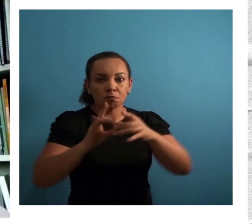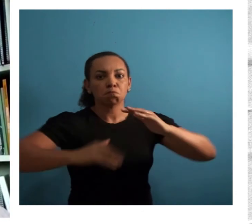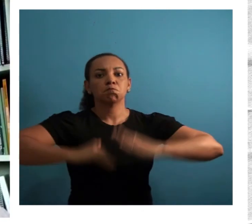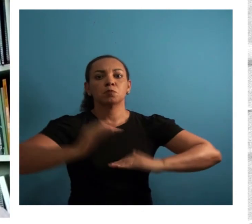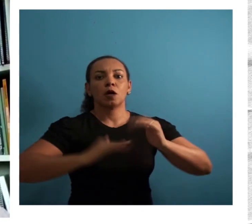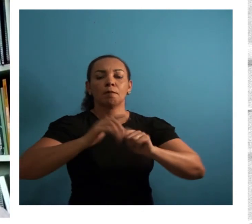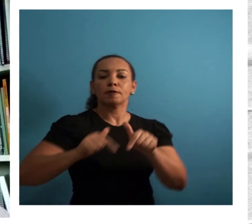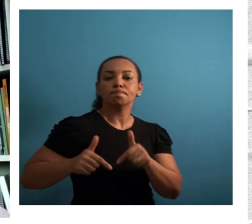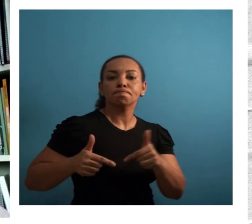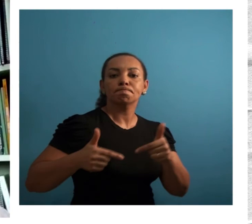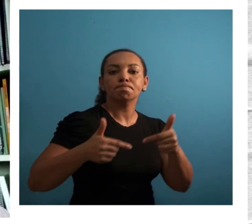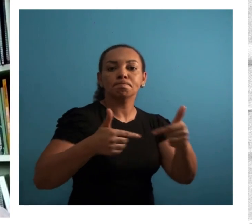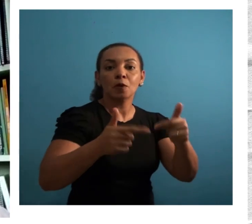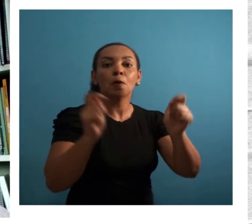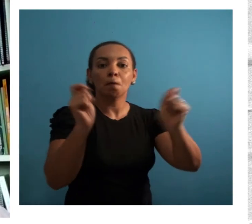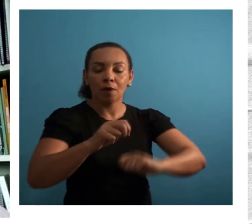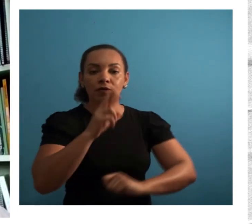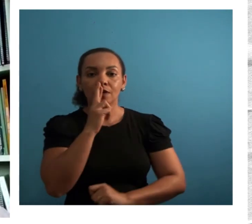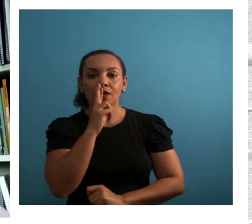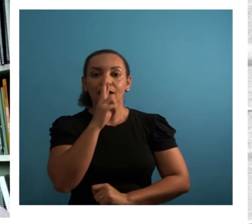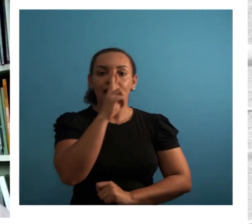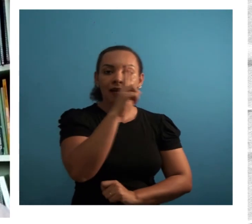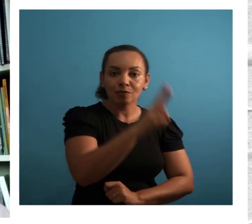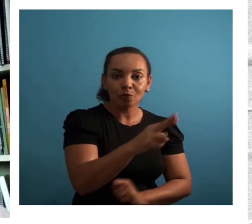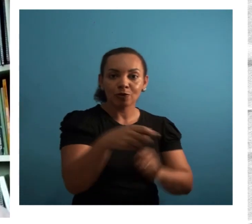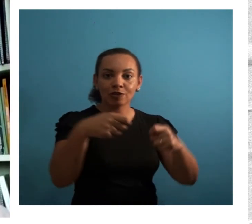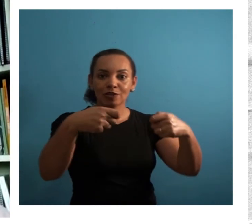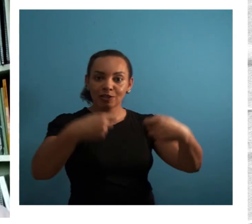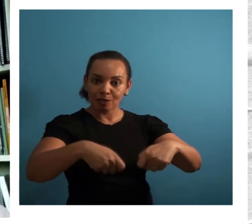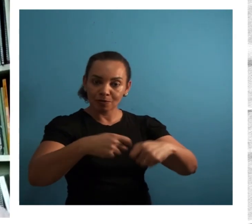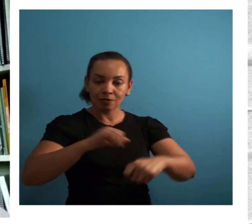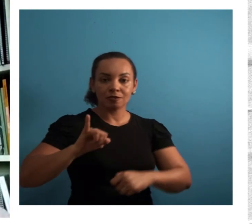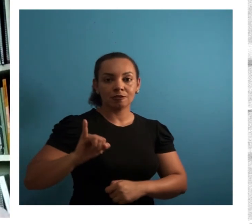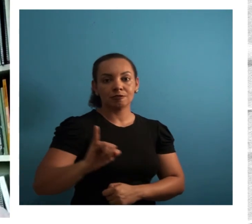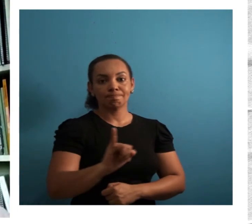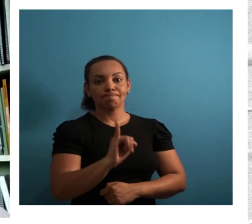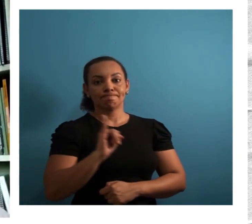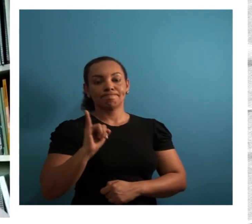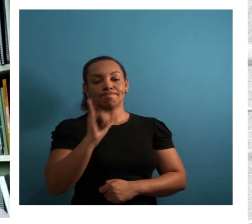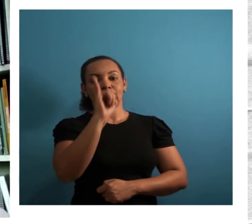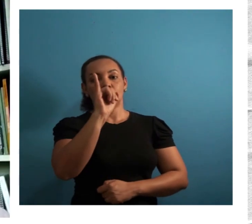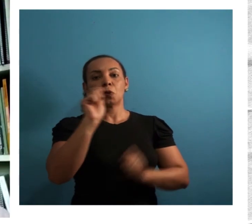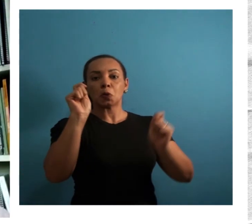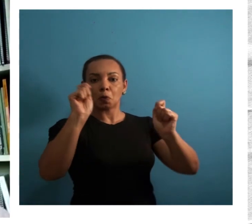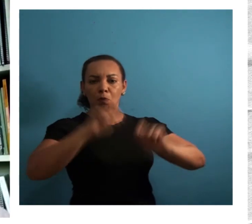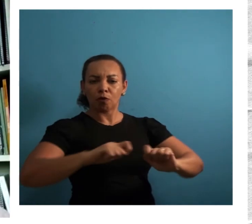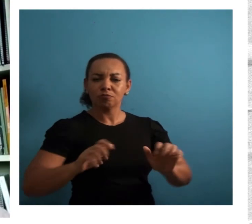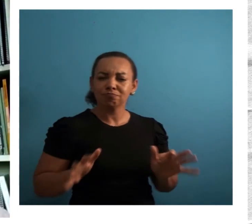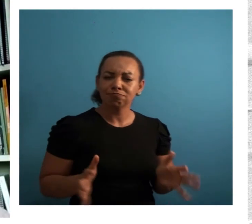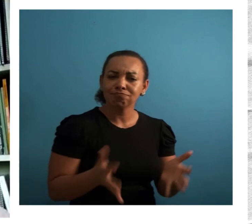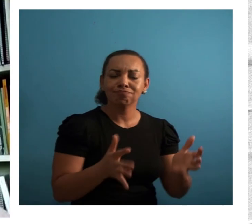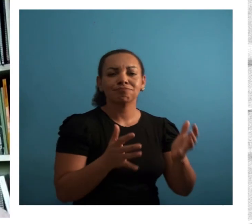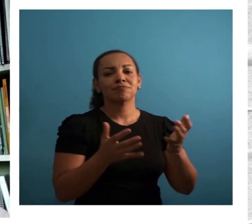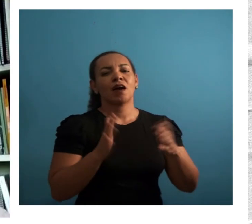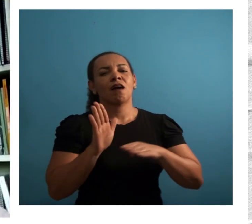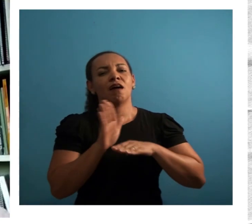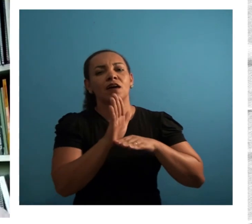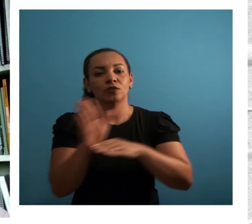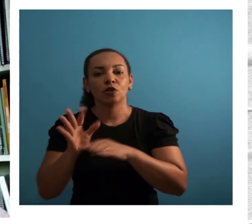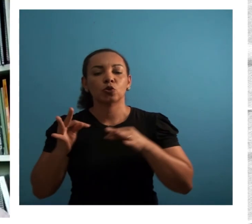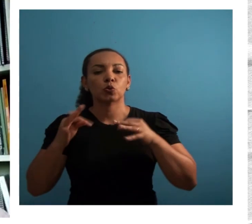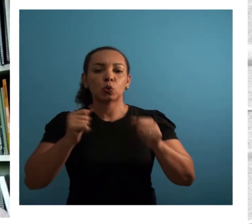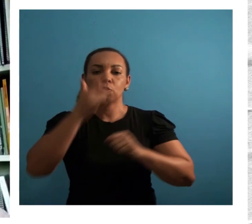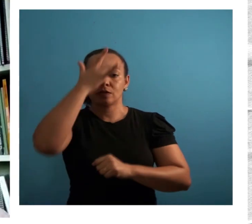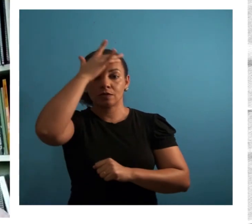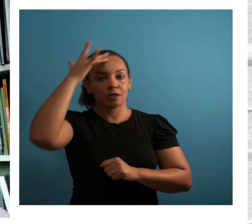chegar a um resultado necessário e importante que sirva a todos os explorados